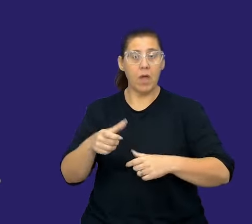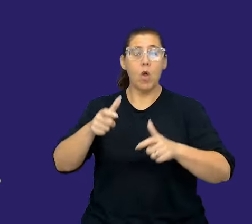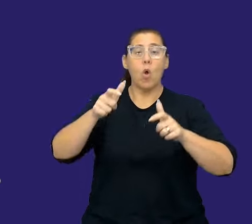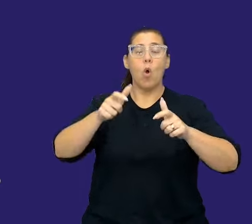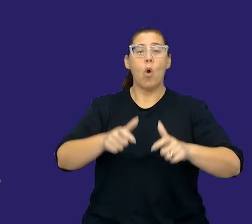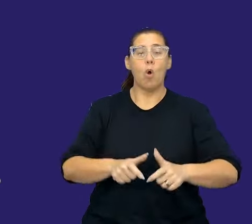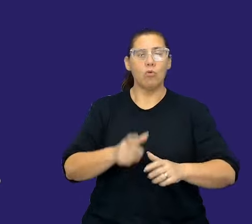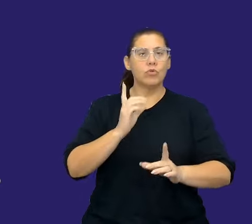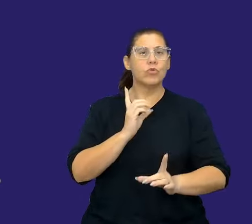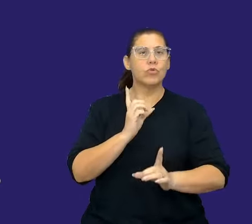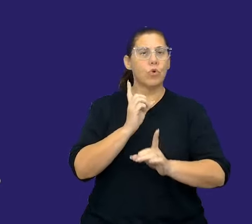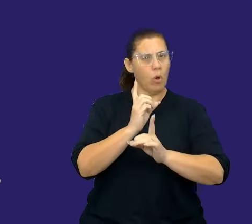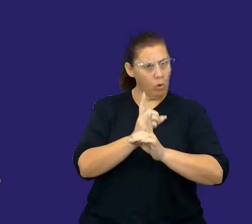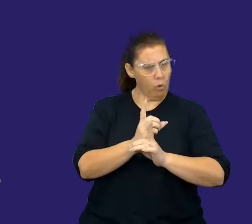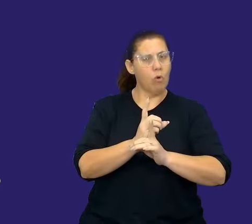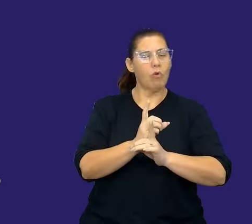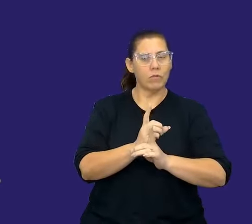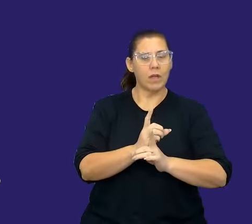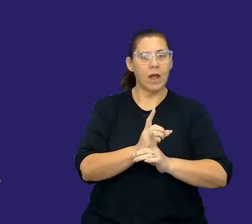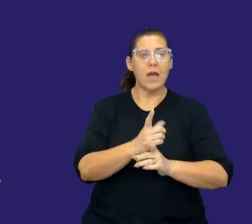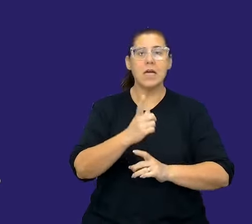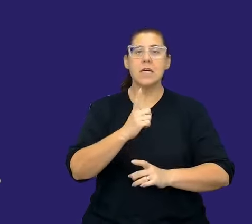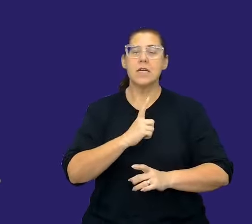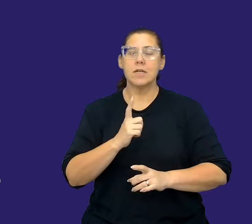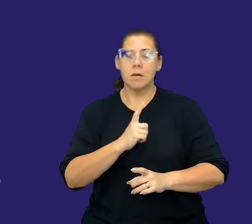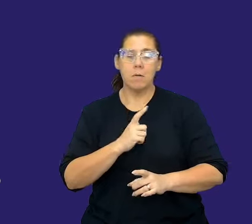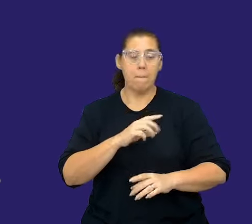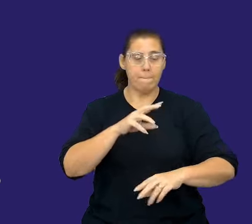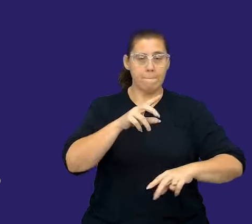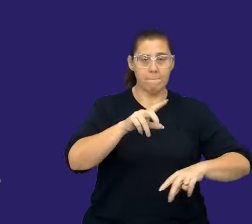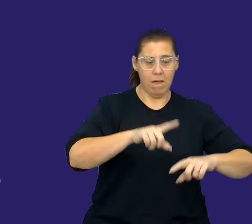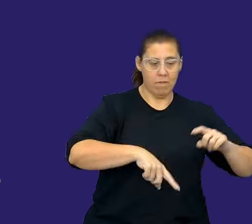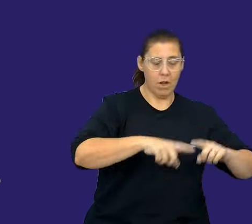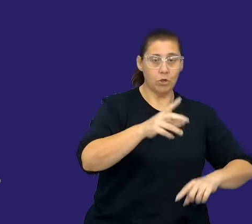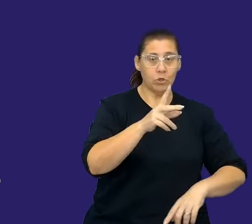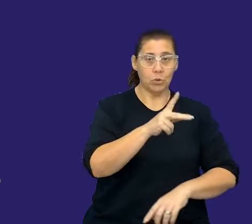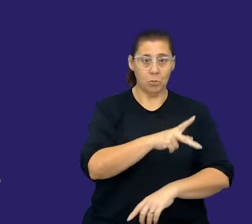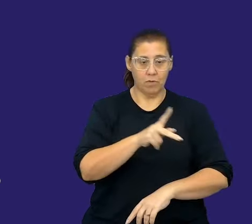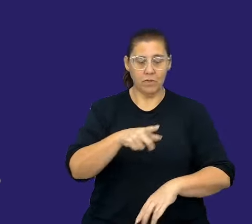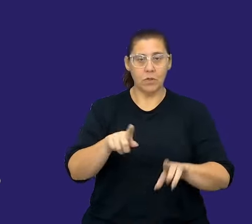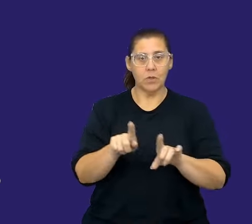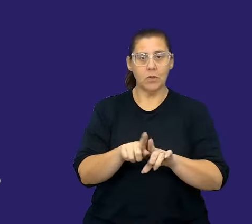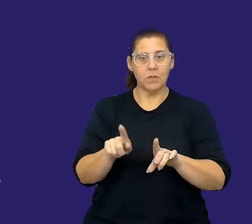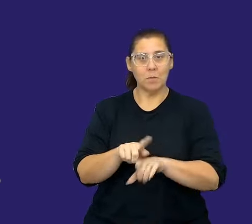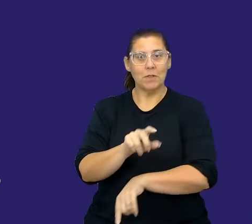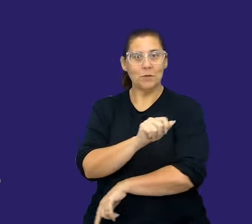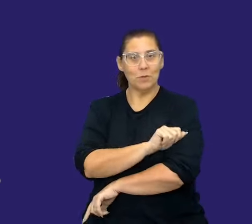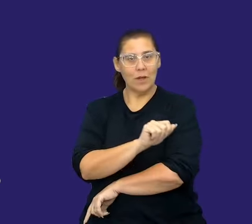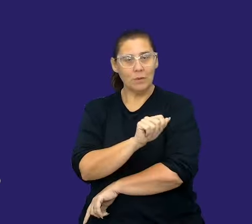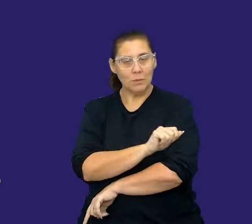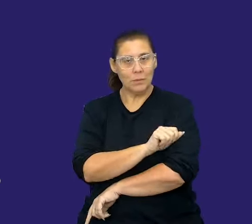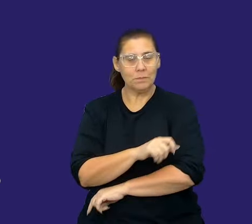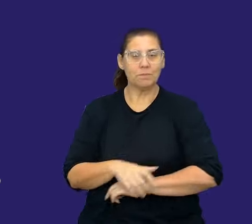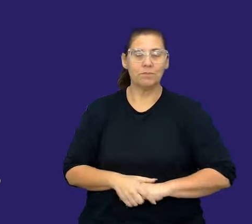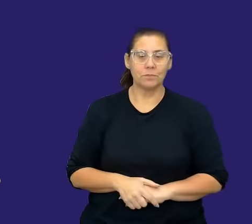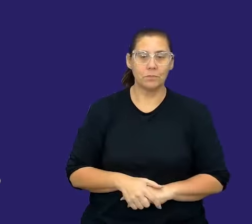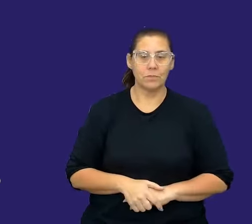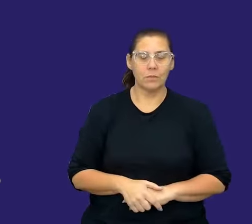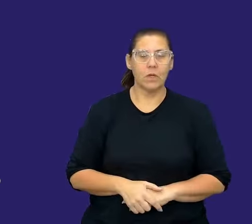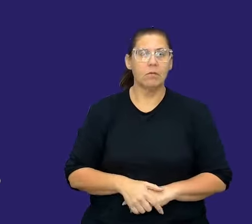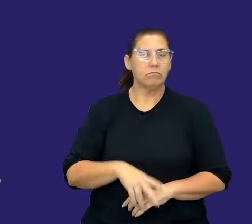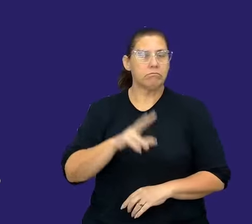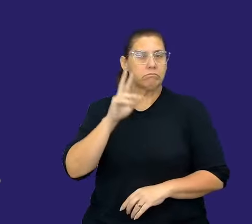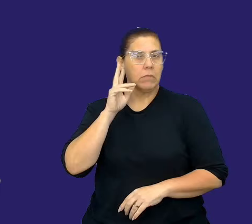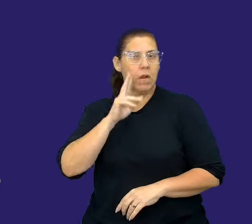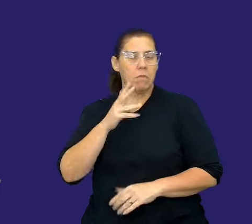onde poderão encontrar o material tanto do professor como do estudante. A